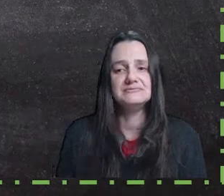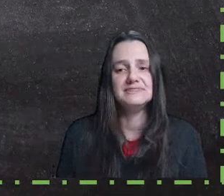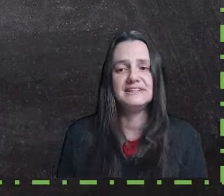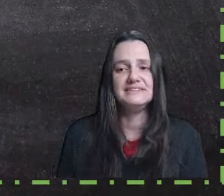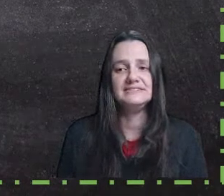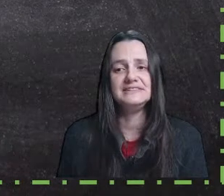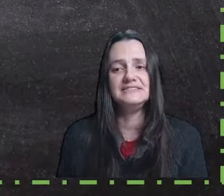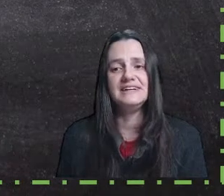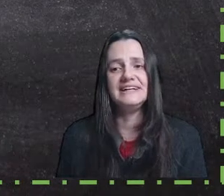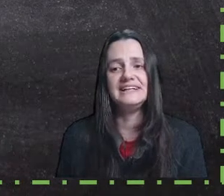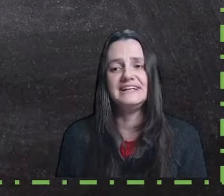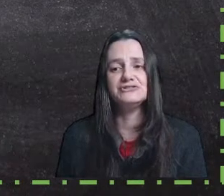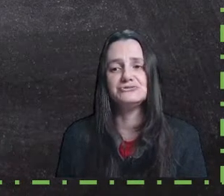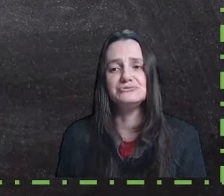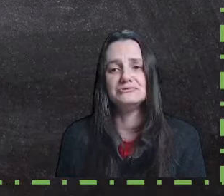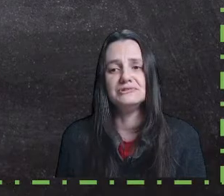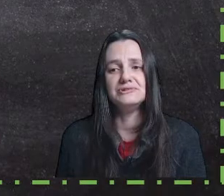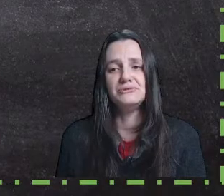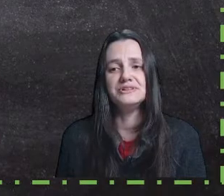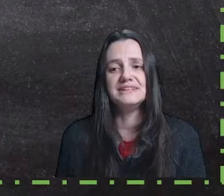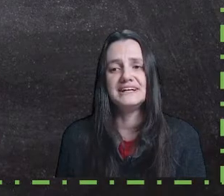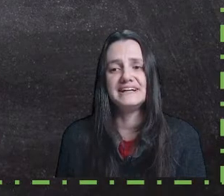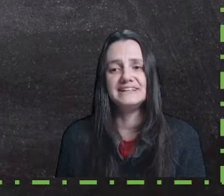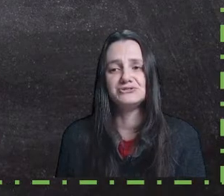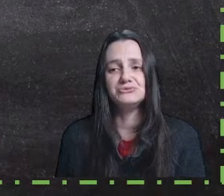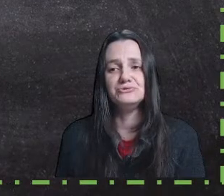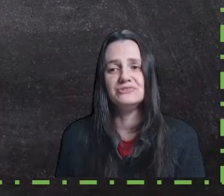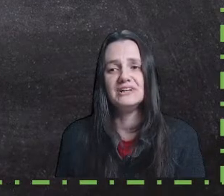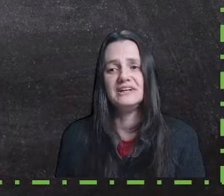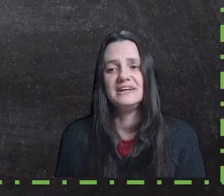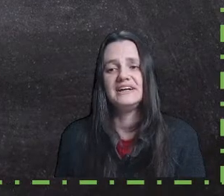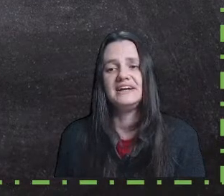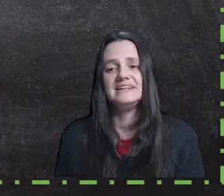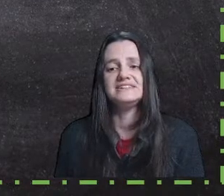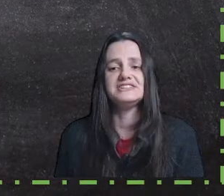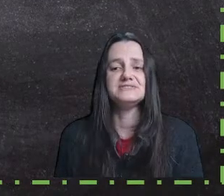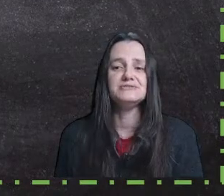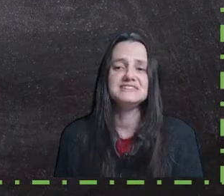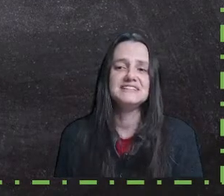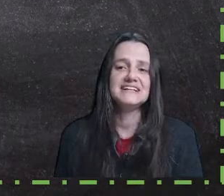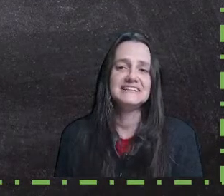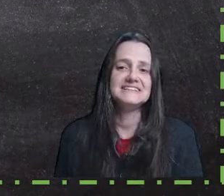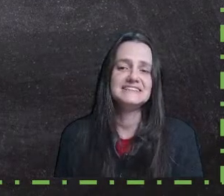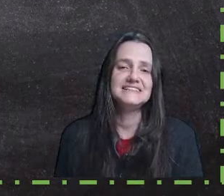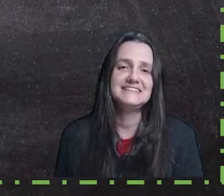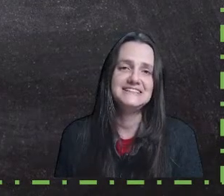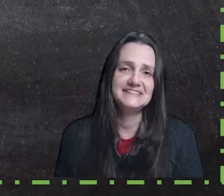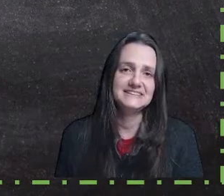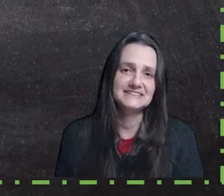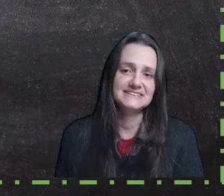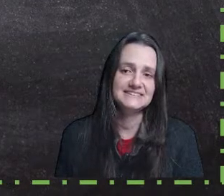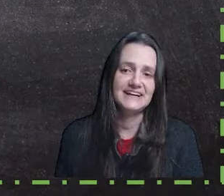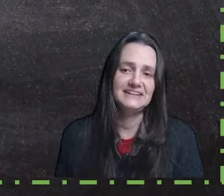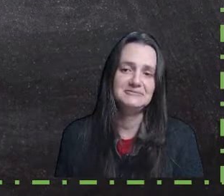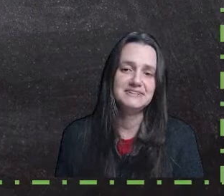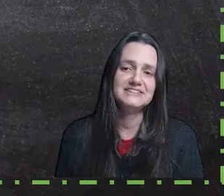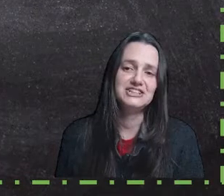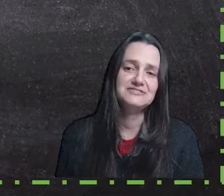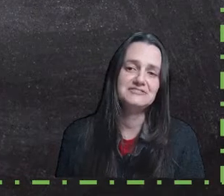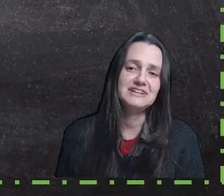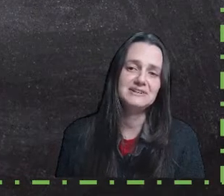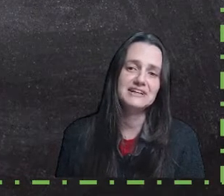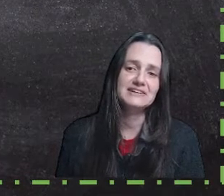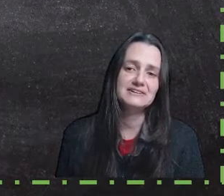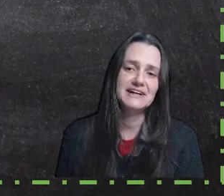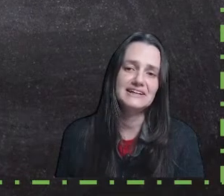azul, né? Tanto a ararinha azul quanto a arara azul, elas já são consideradas extintas, tá? Mas